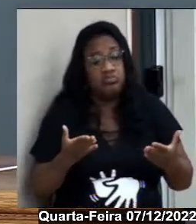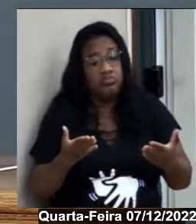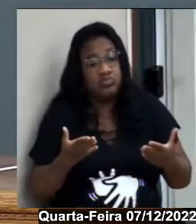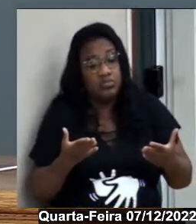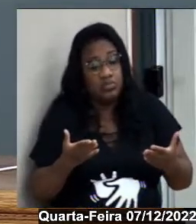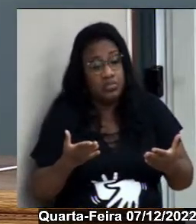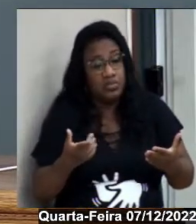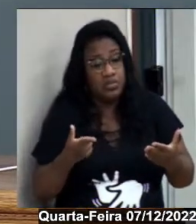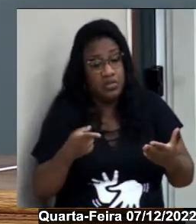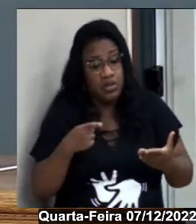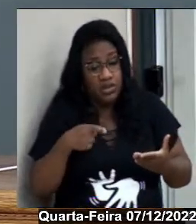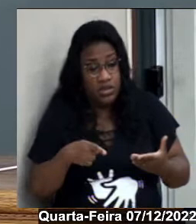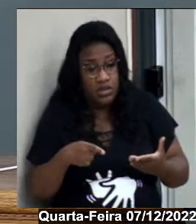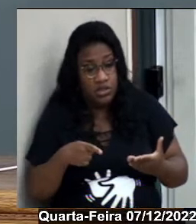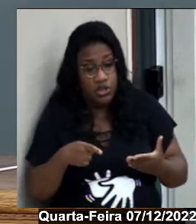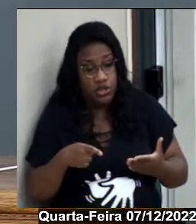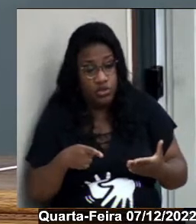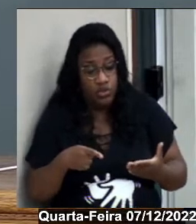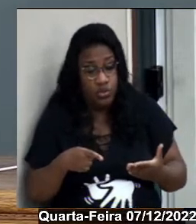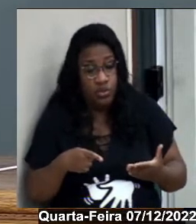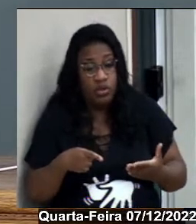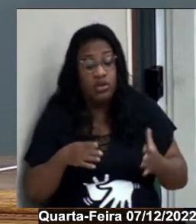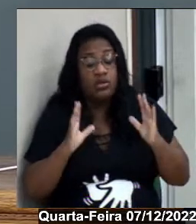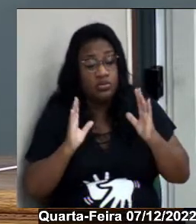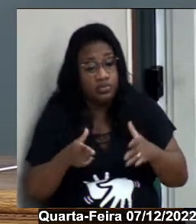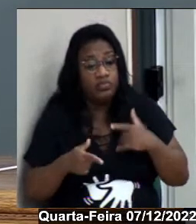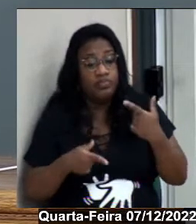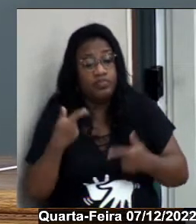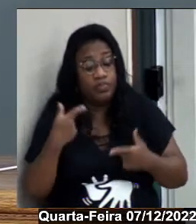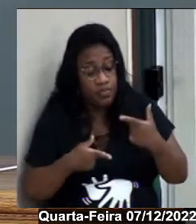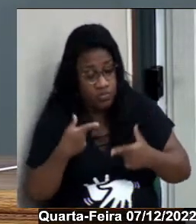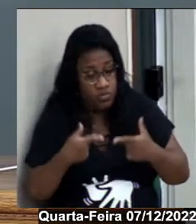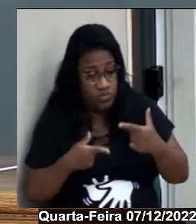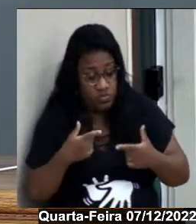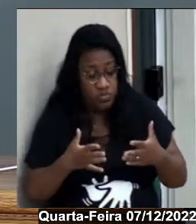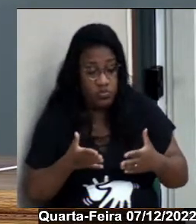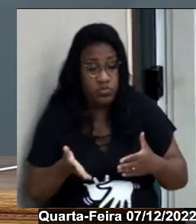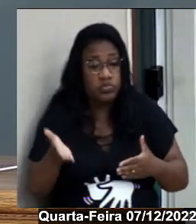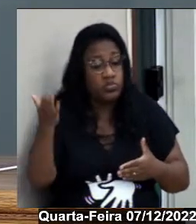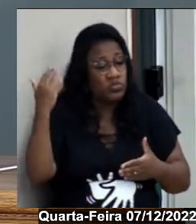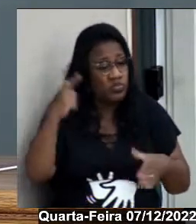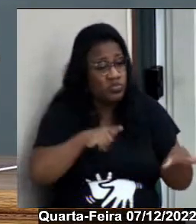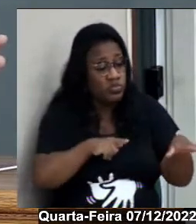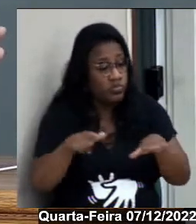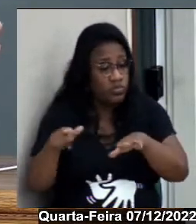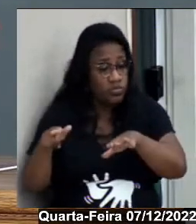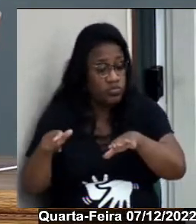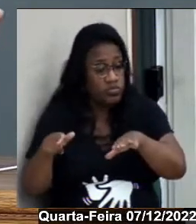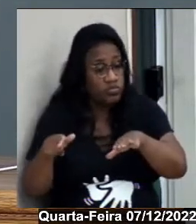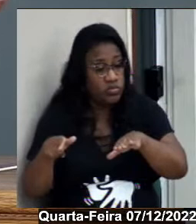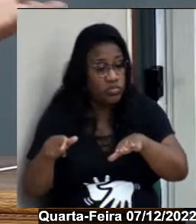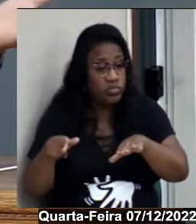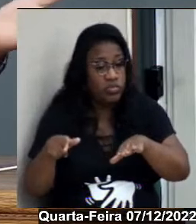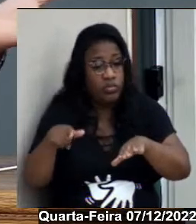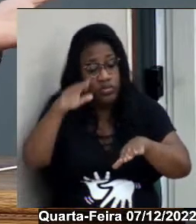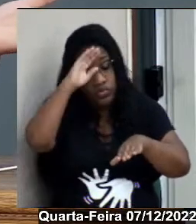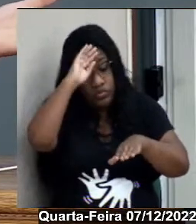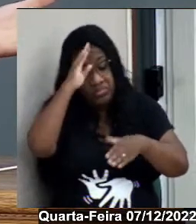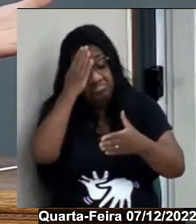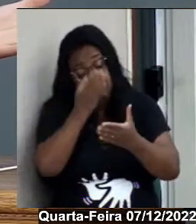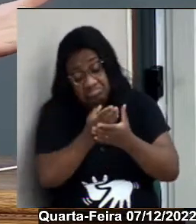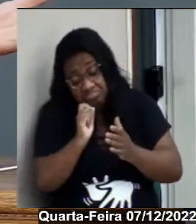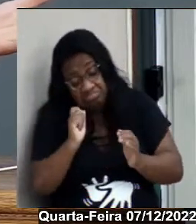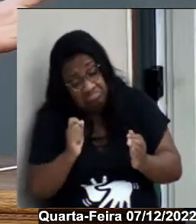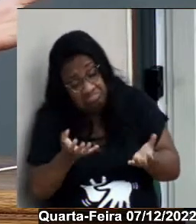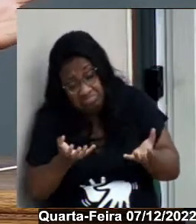com regime de urgência isso, mas esse é o papel deles, o palanque deles é isso, é fazer barulho.